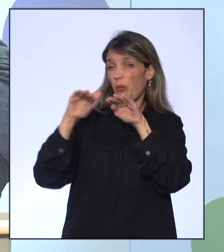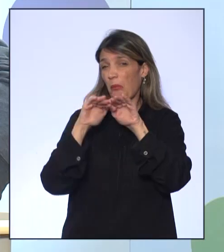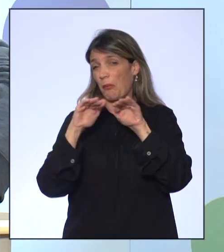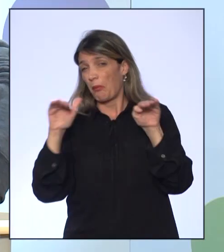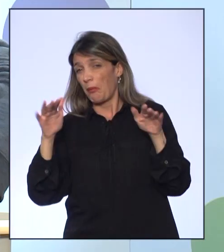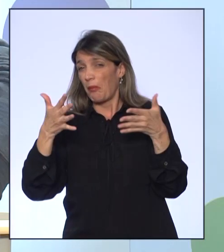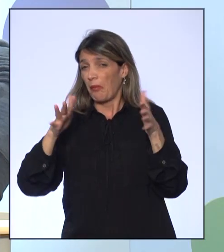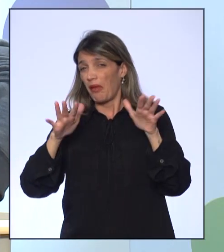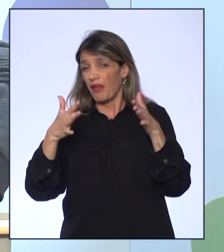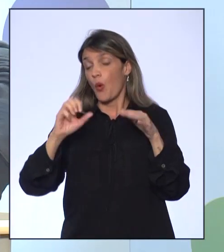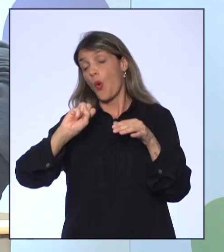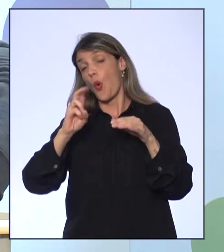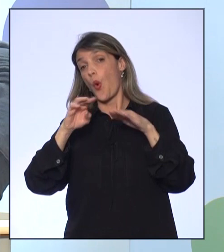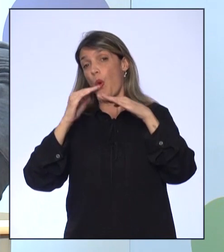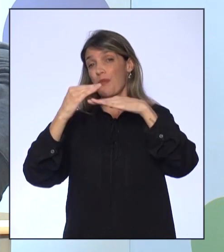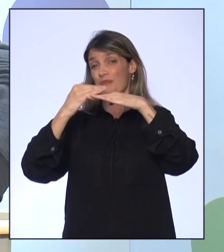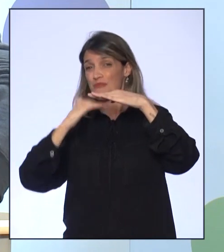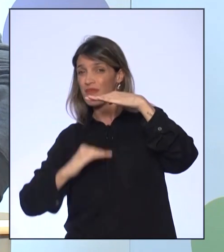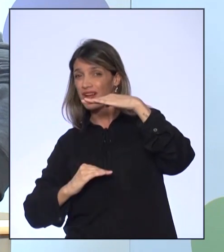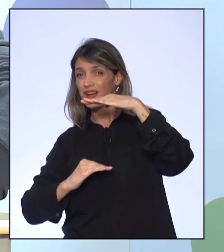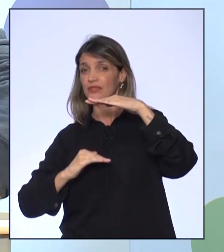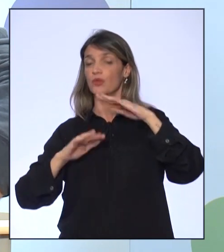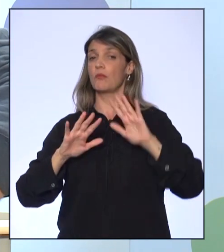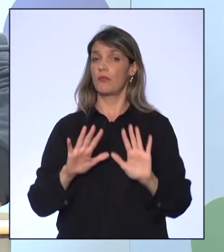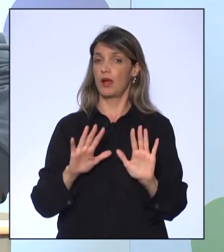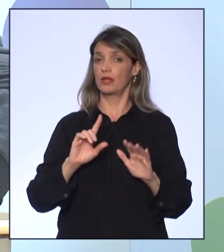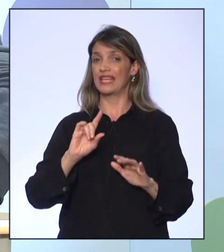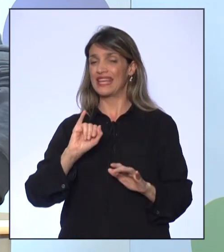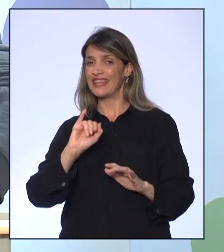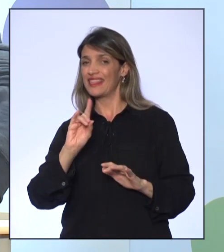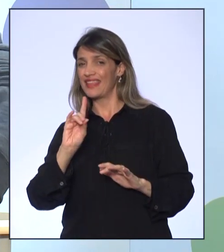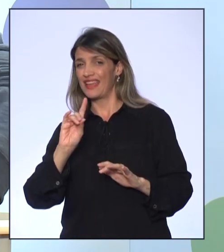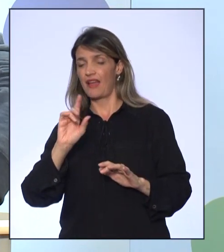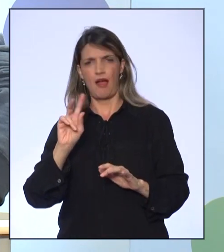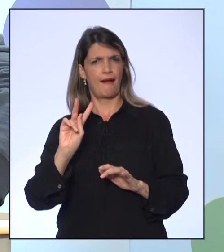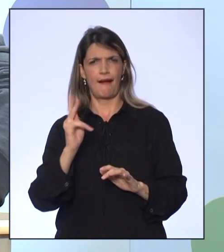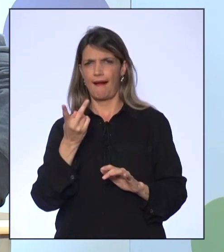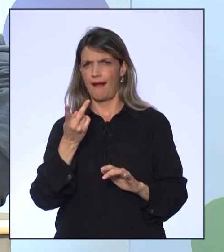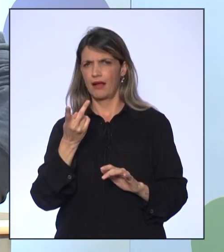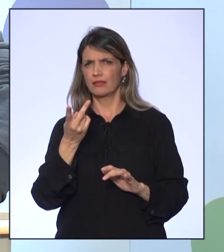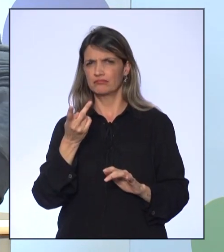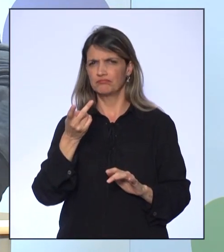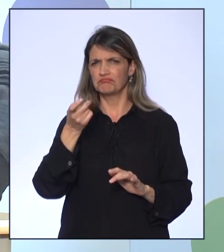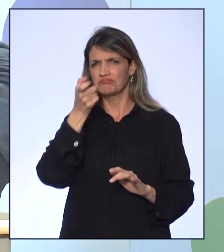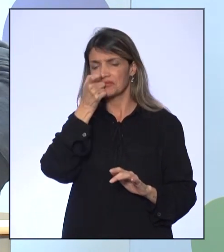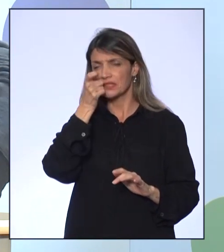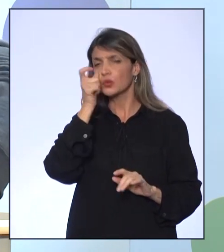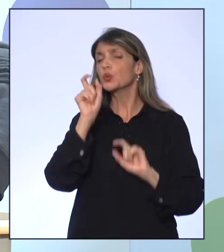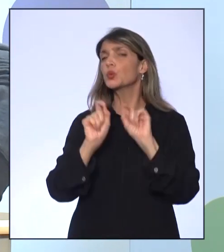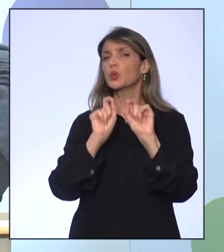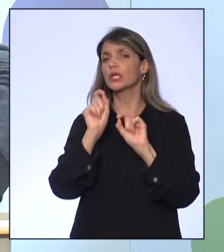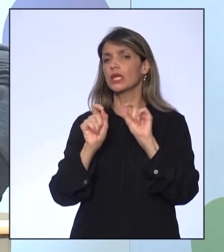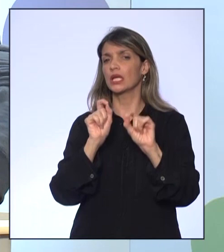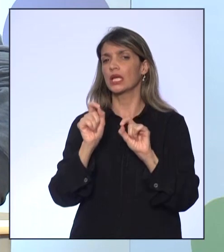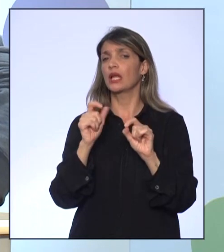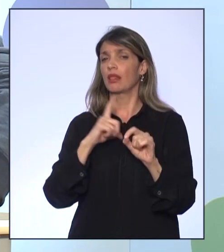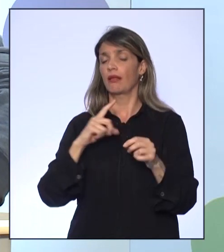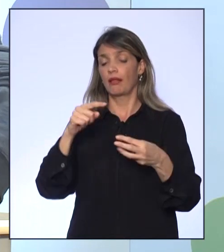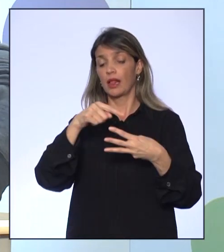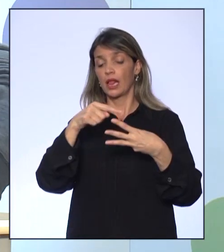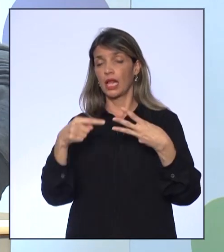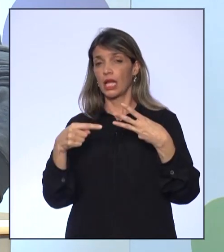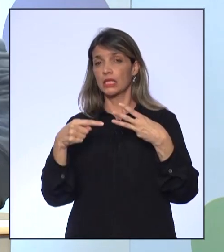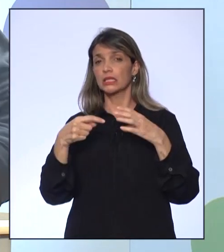Baixo, né? Então, o interessante do IDH, que a gente observa, é que ele dá 3